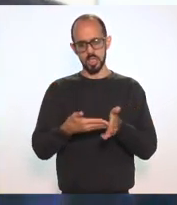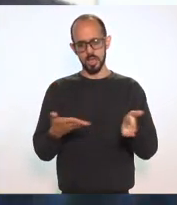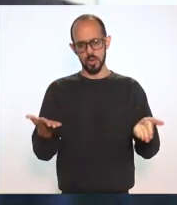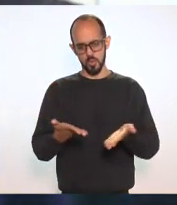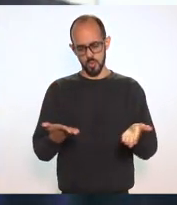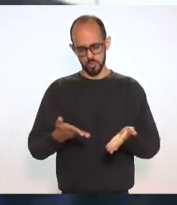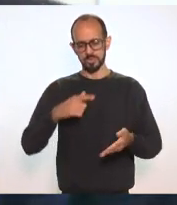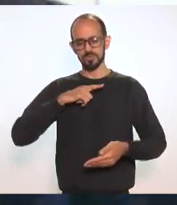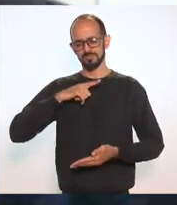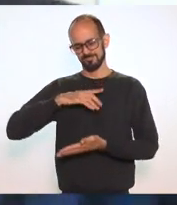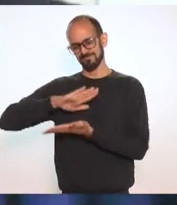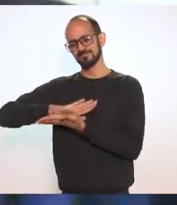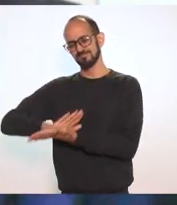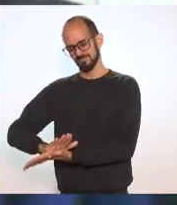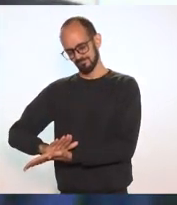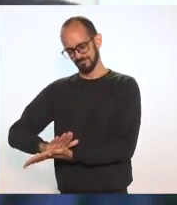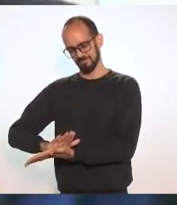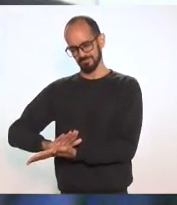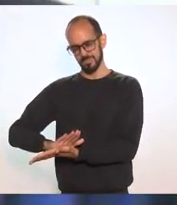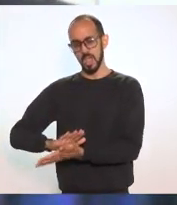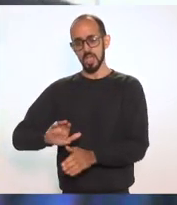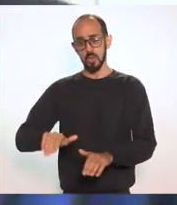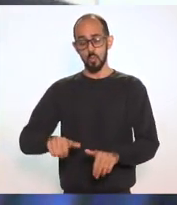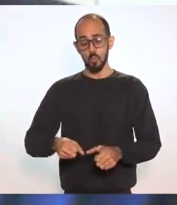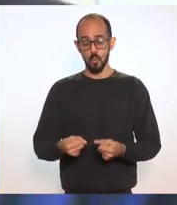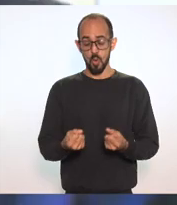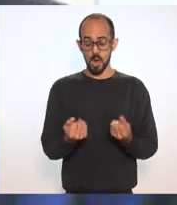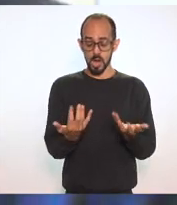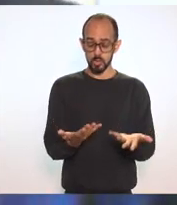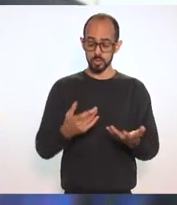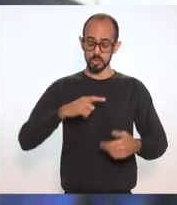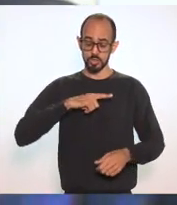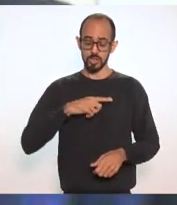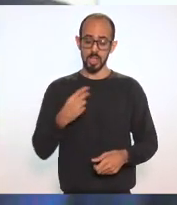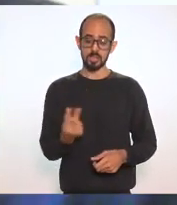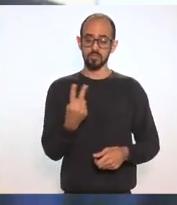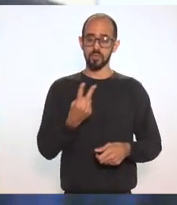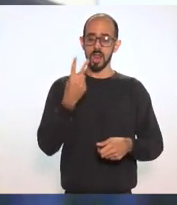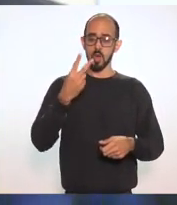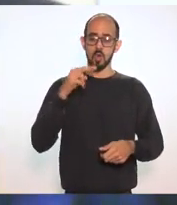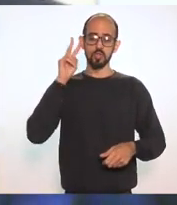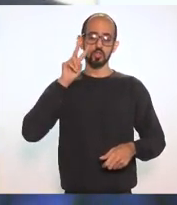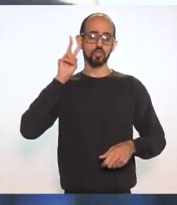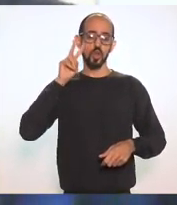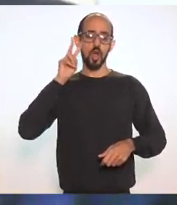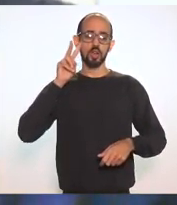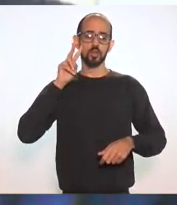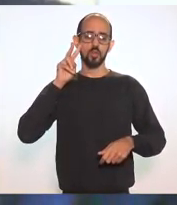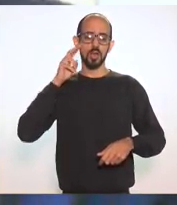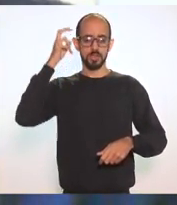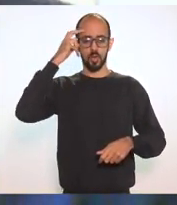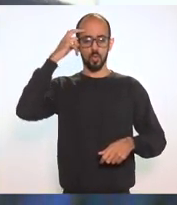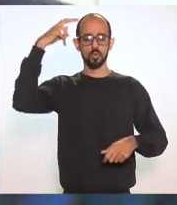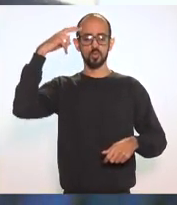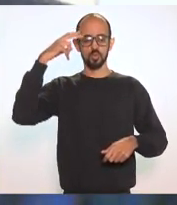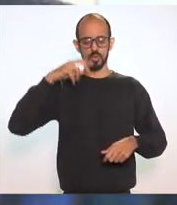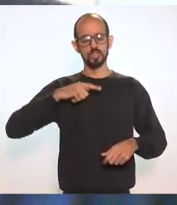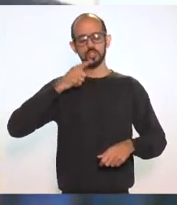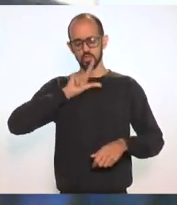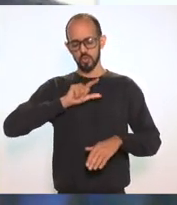Então, ao valorizar historicamente, culturalmente, toda essa tradição, a gente dá um passo